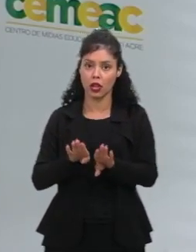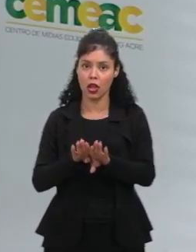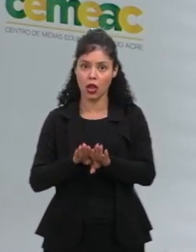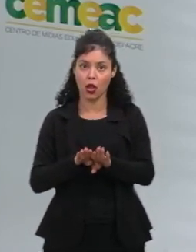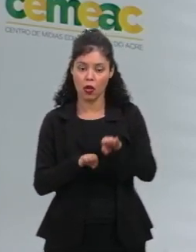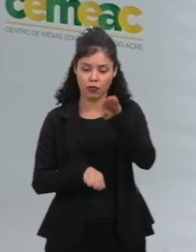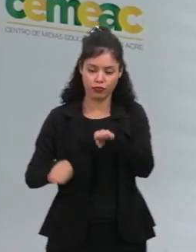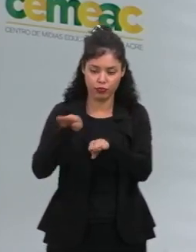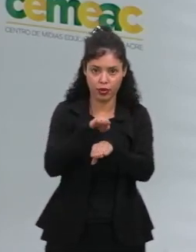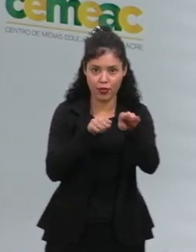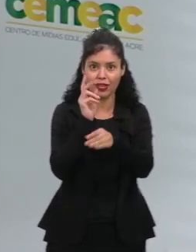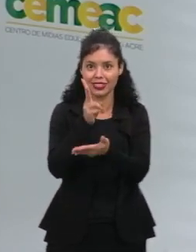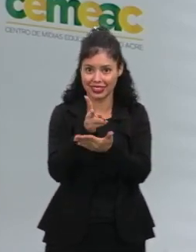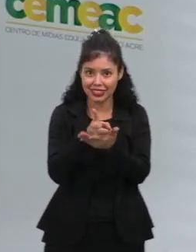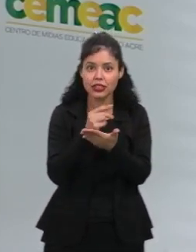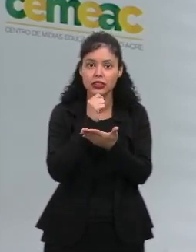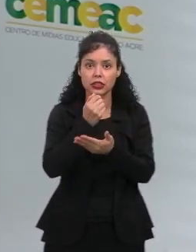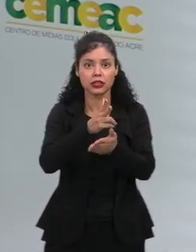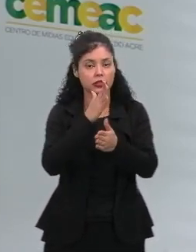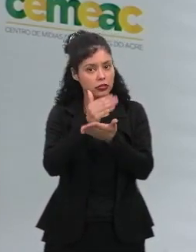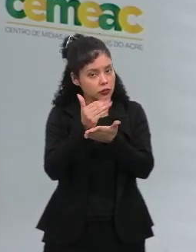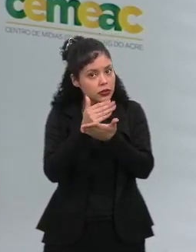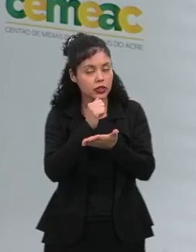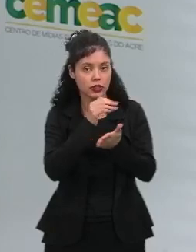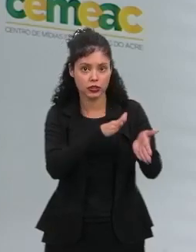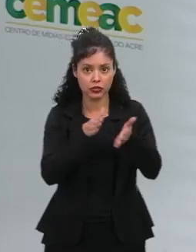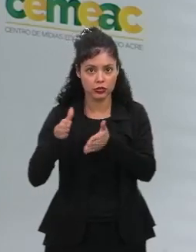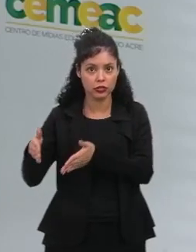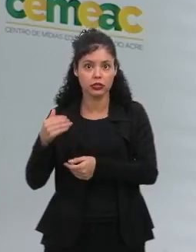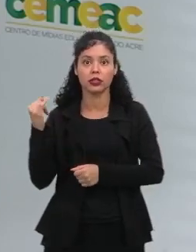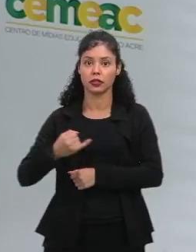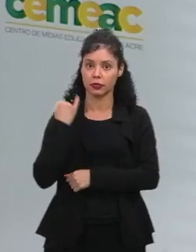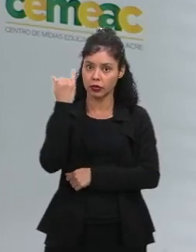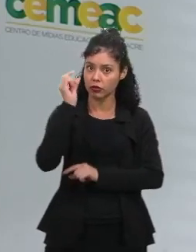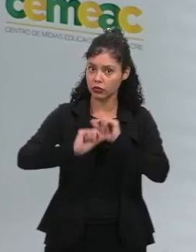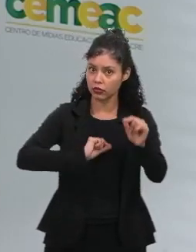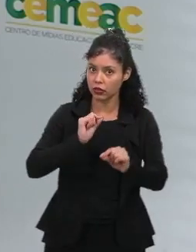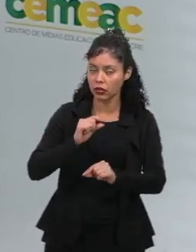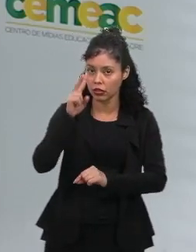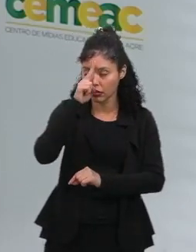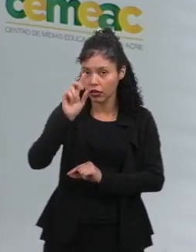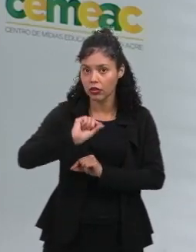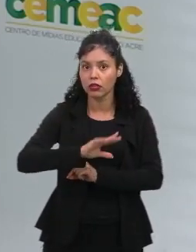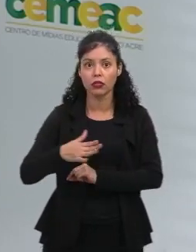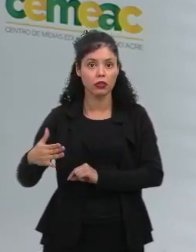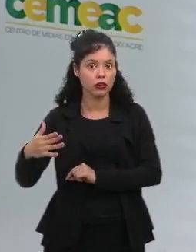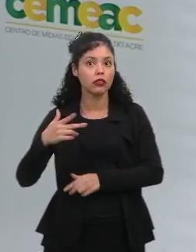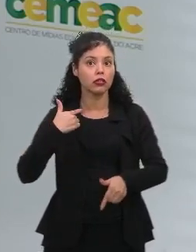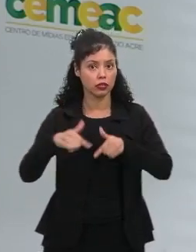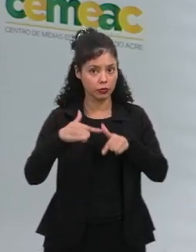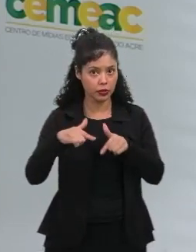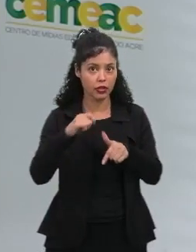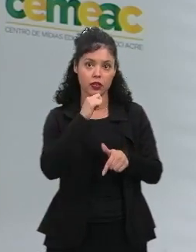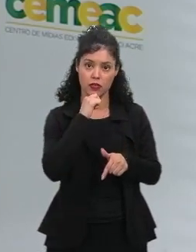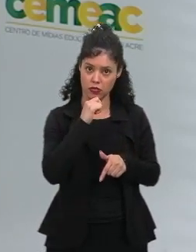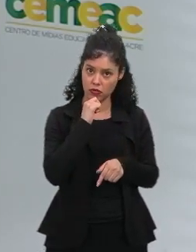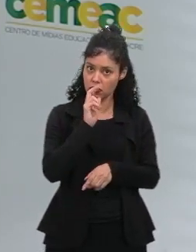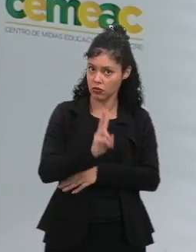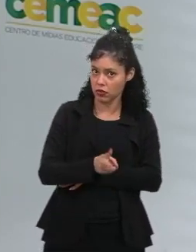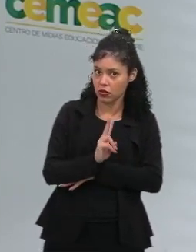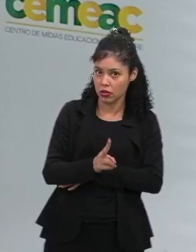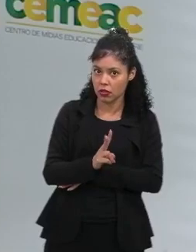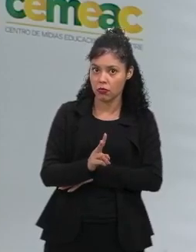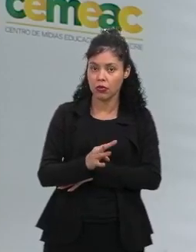juros no decorrer de suas parcelas. Para isso é importante a gente lembrar que quando eu trabalho com juros compostos, eu trabalho sempre